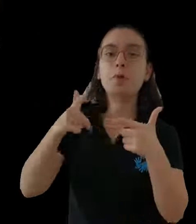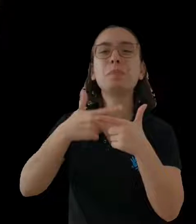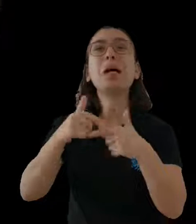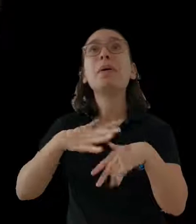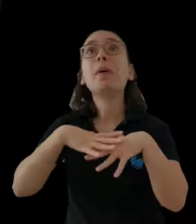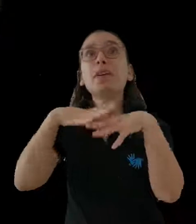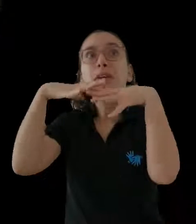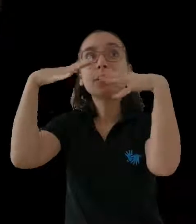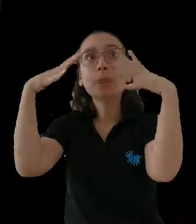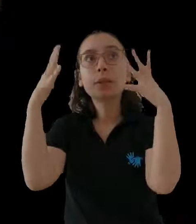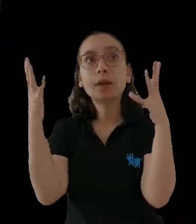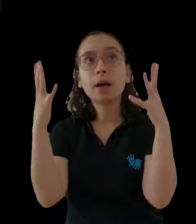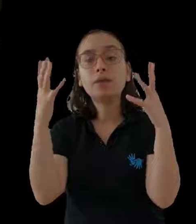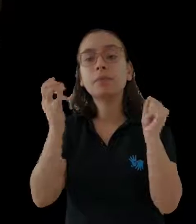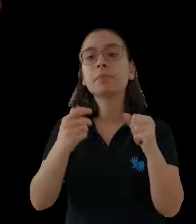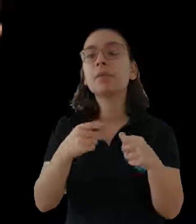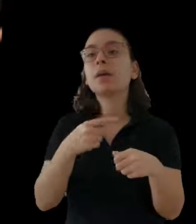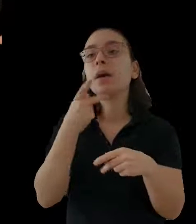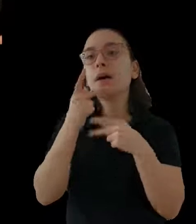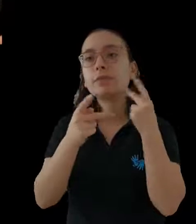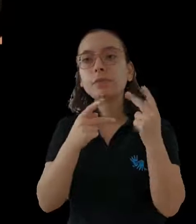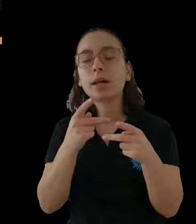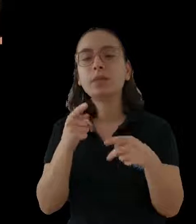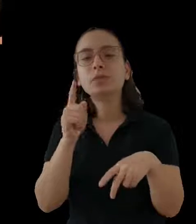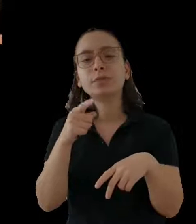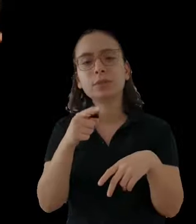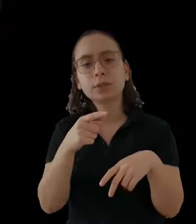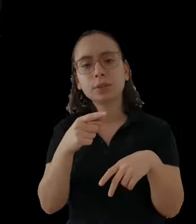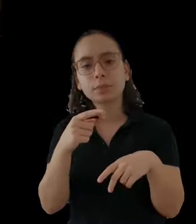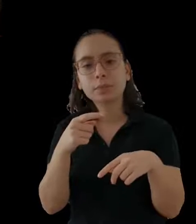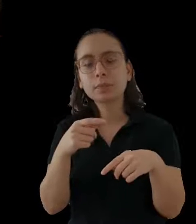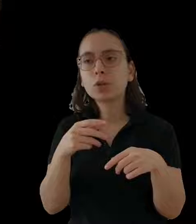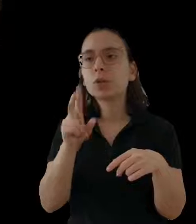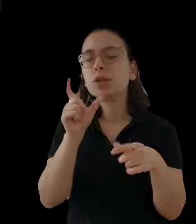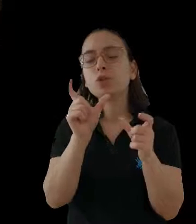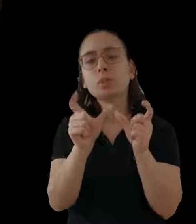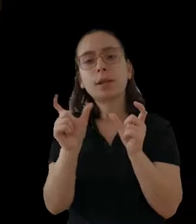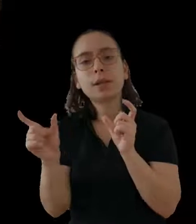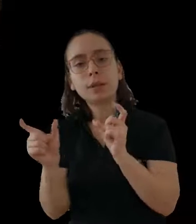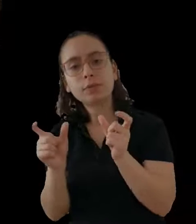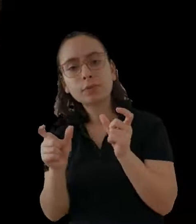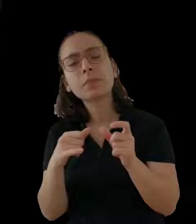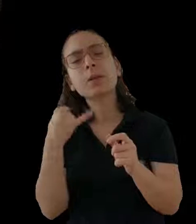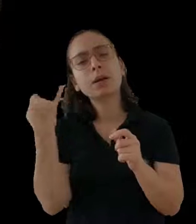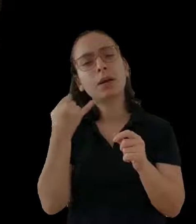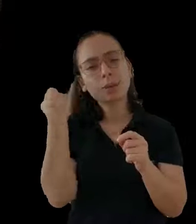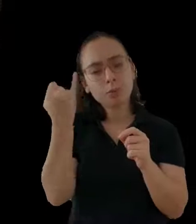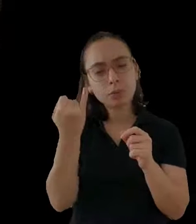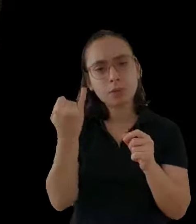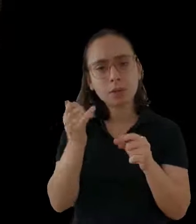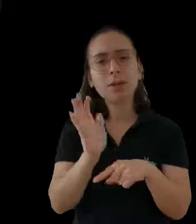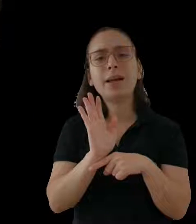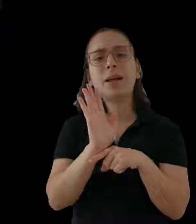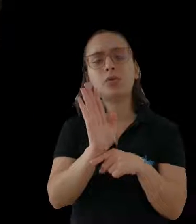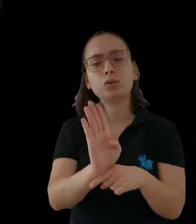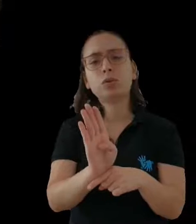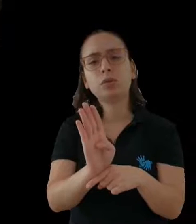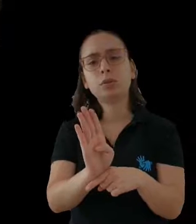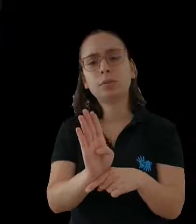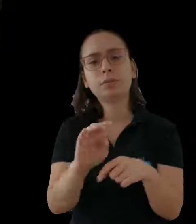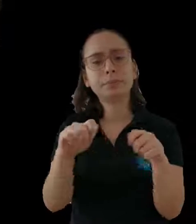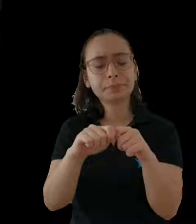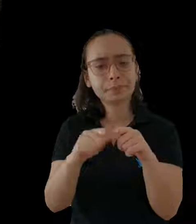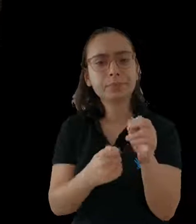crescer o problema. Então, a fala de vocês, o uso das palavras também vai ser muito importante para